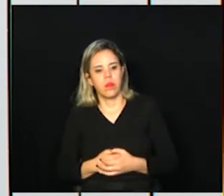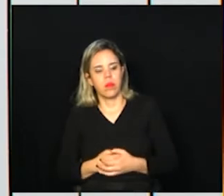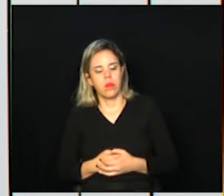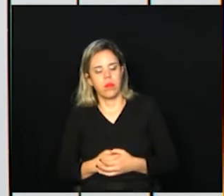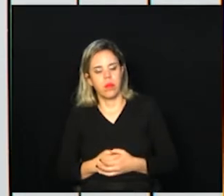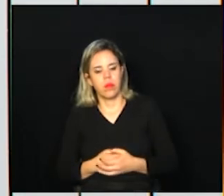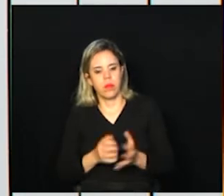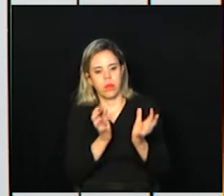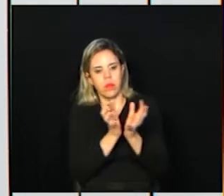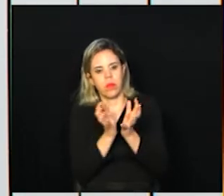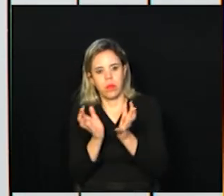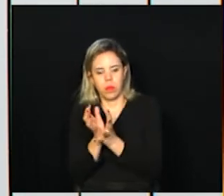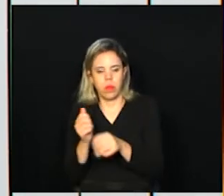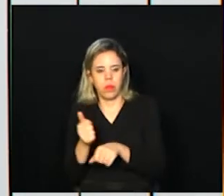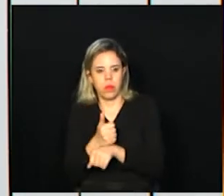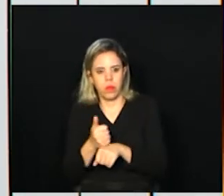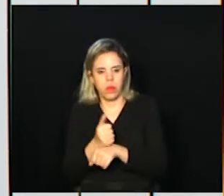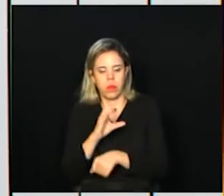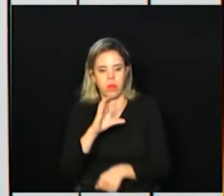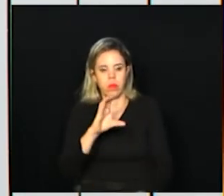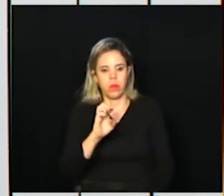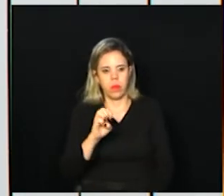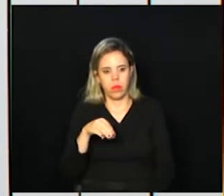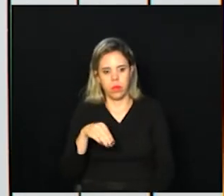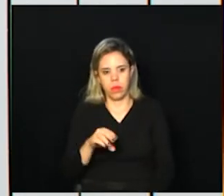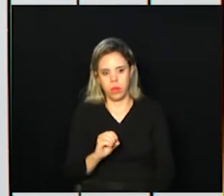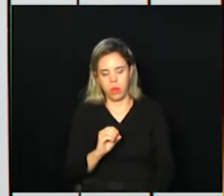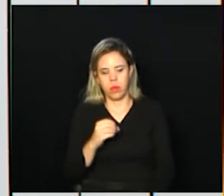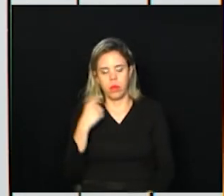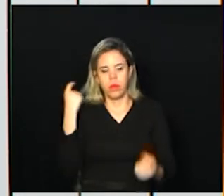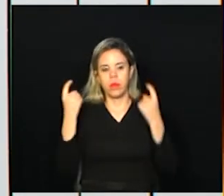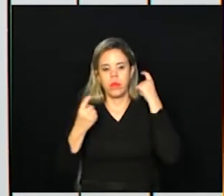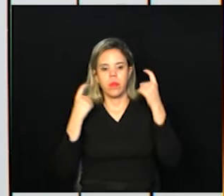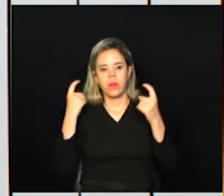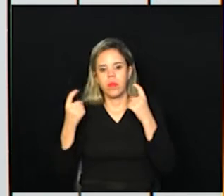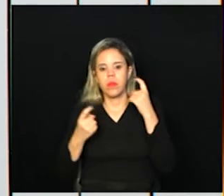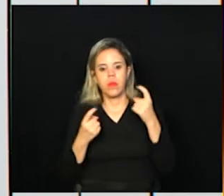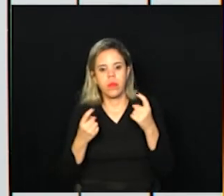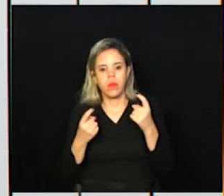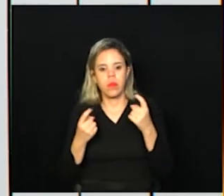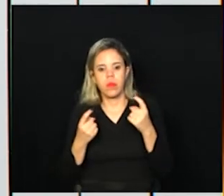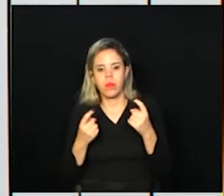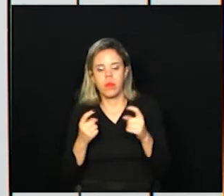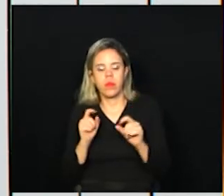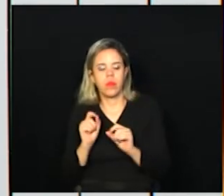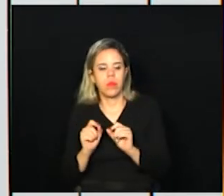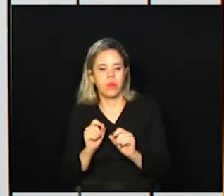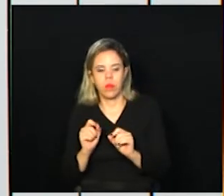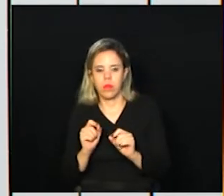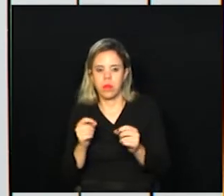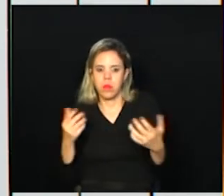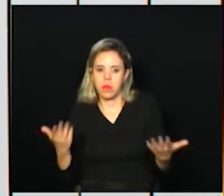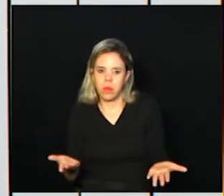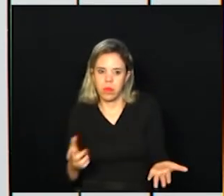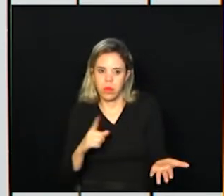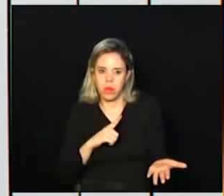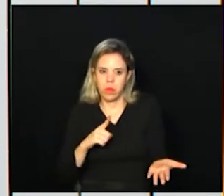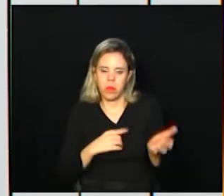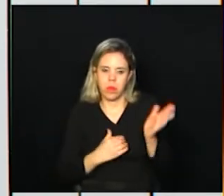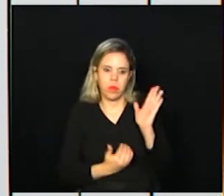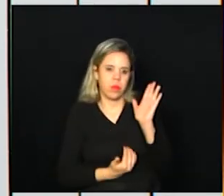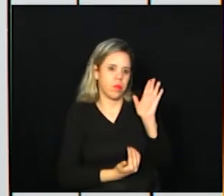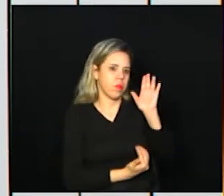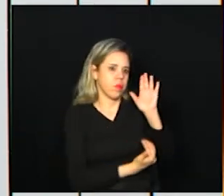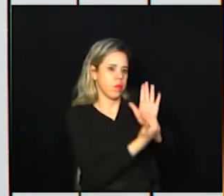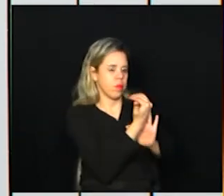da equipe multidisciplinar do SEAMO, isso me preocupa um pouco, porque isso me preocupa no sentido de, será que a gente vai ter o aumento? Será que a